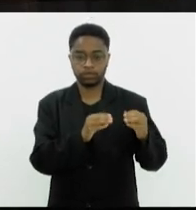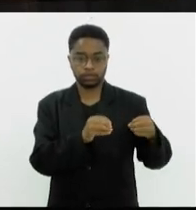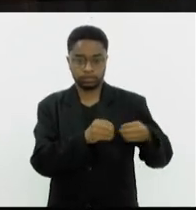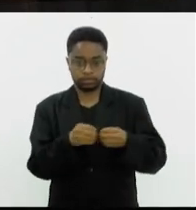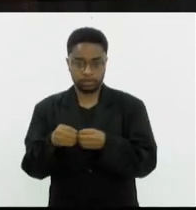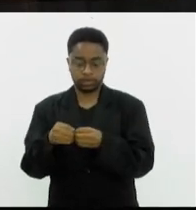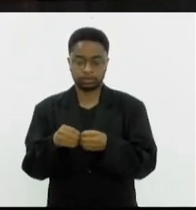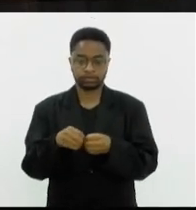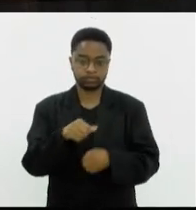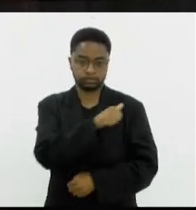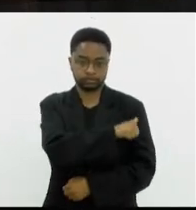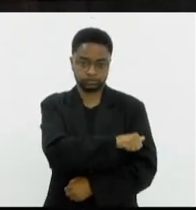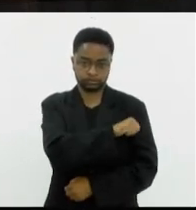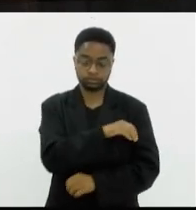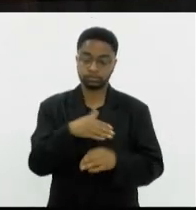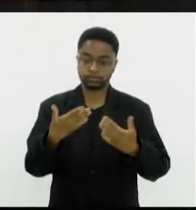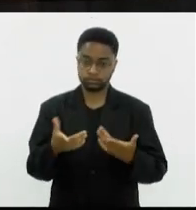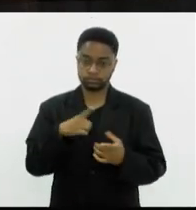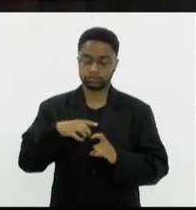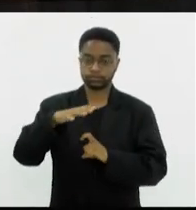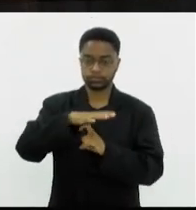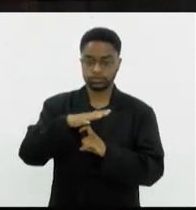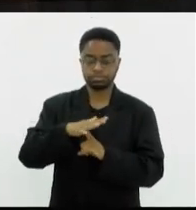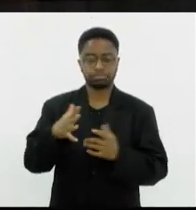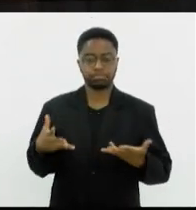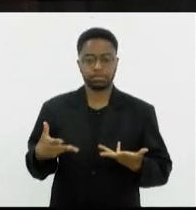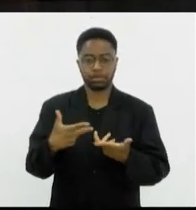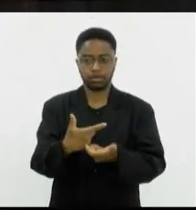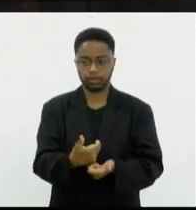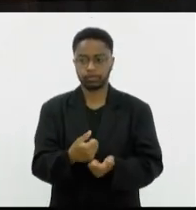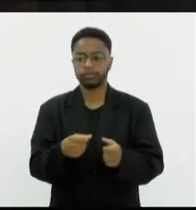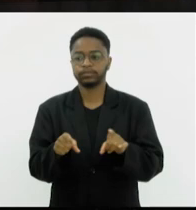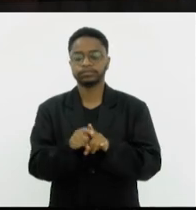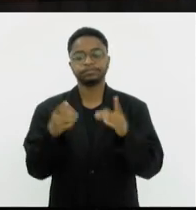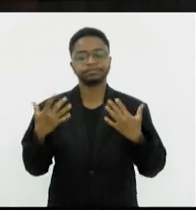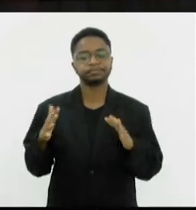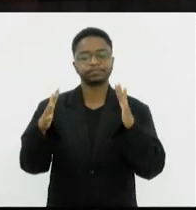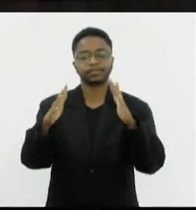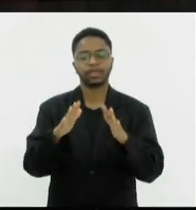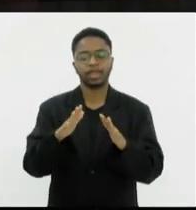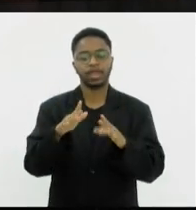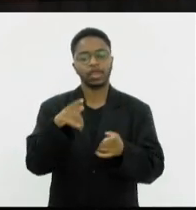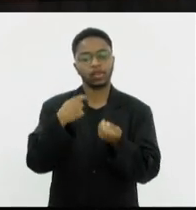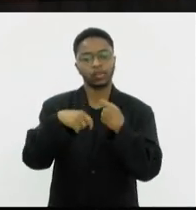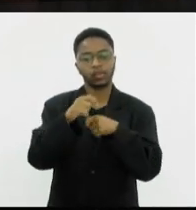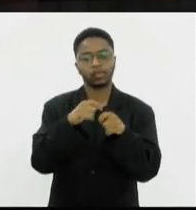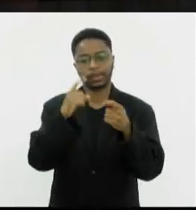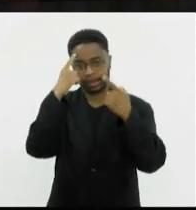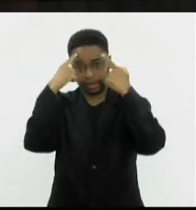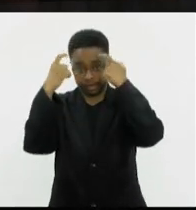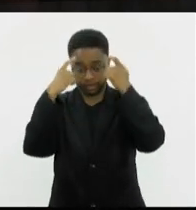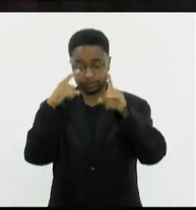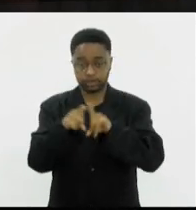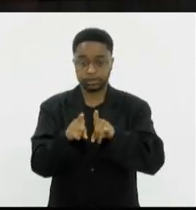do Rio de Janeiro. Então, é uma grande feira, fantástica, viva a economia criativa, viva o nosso estado do Rio de Janeiro,